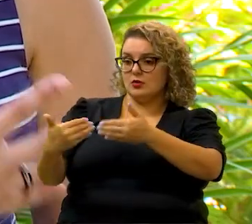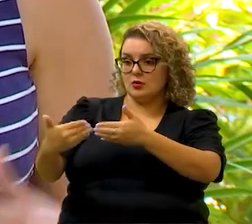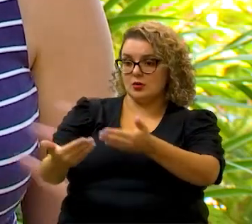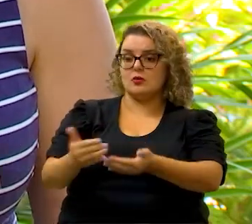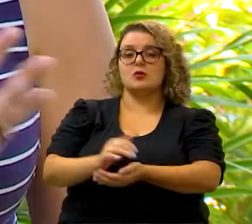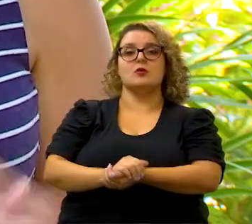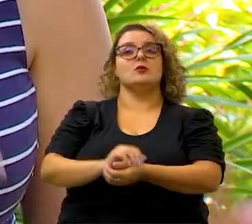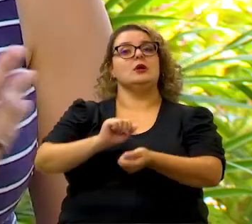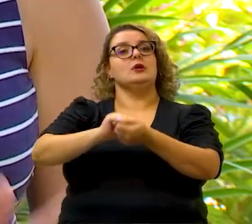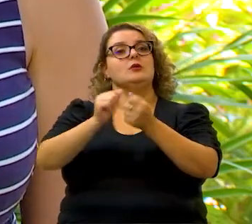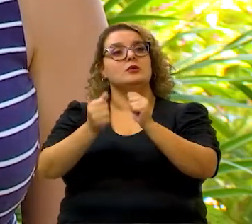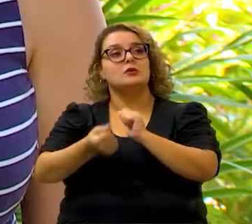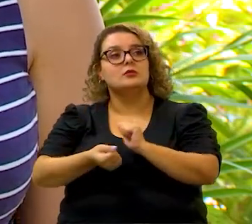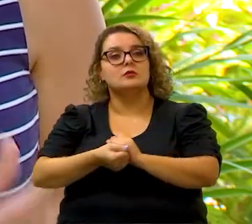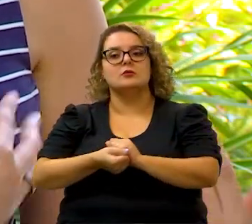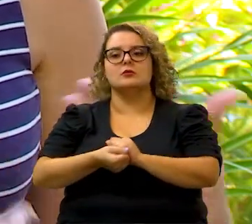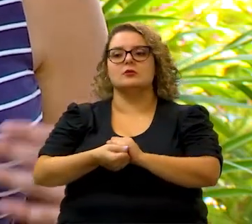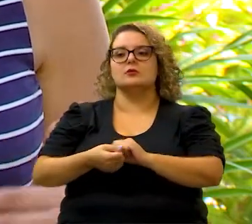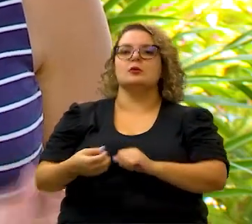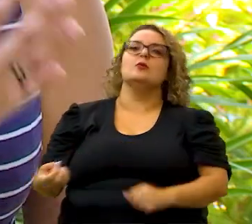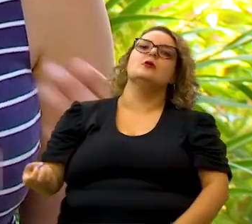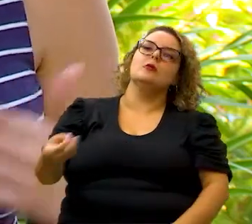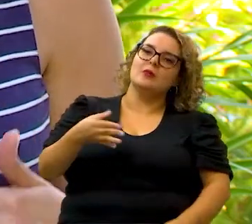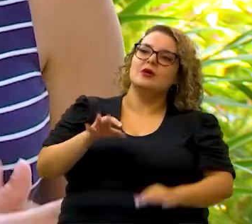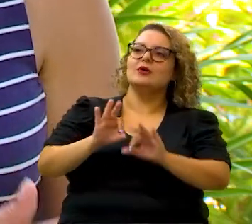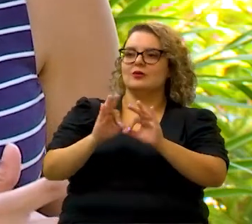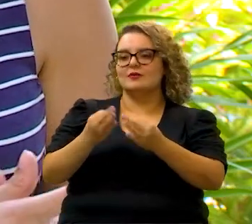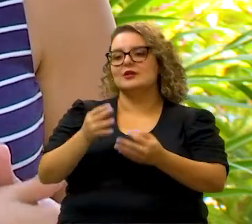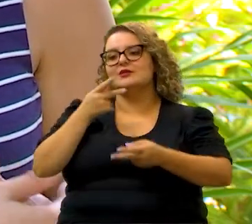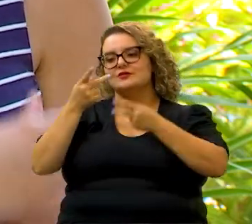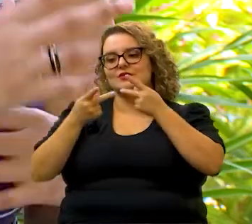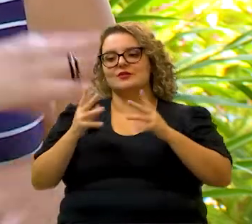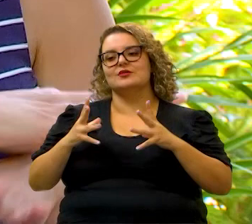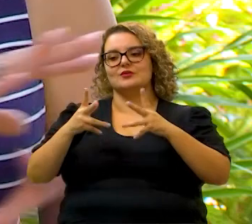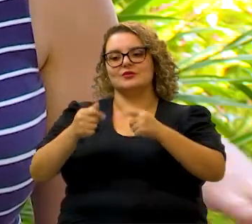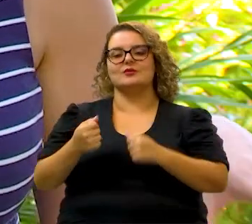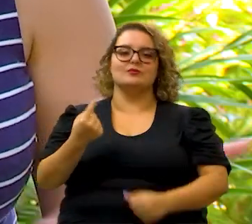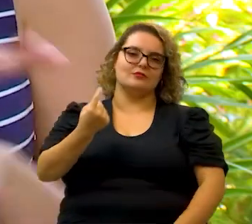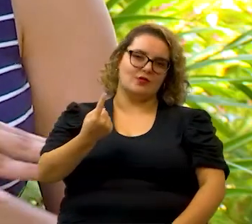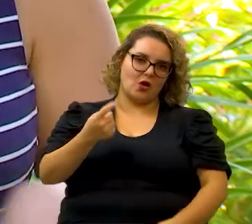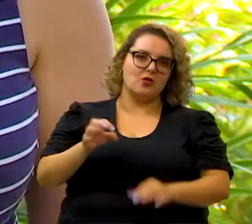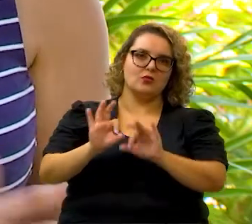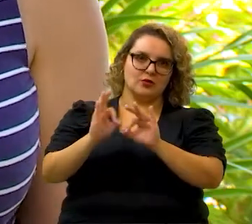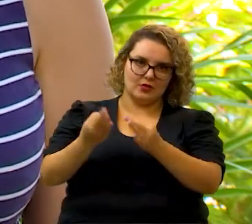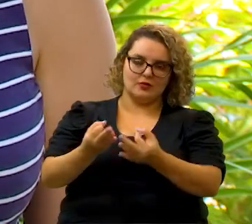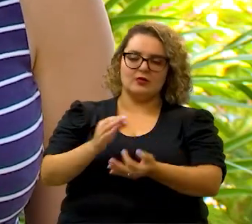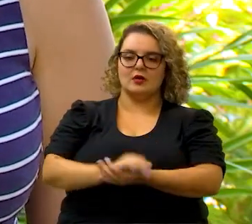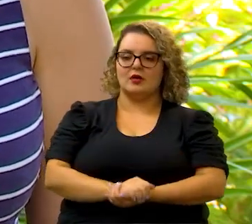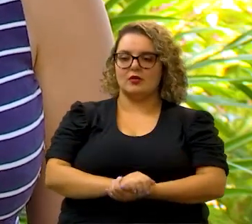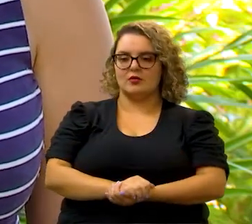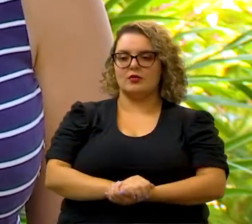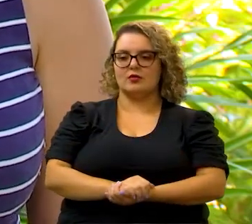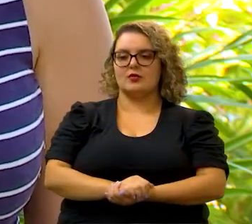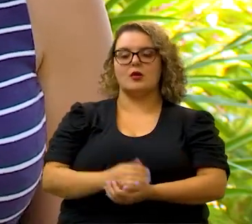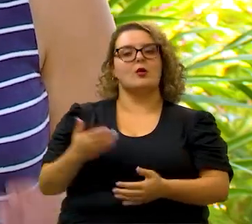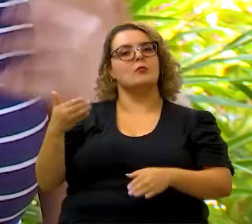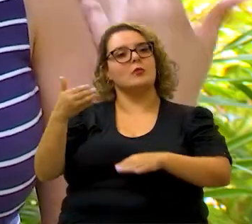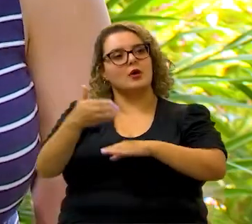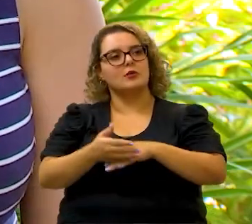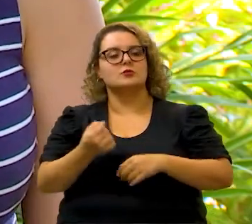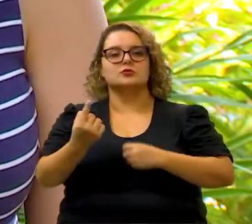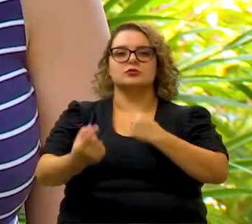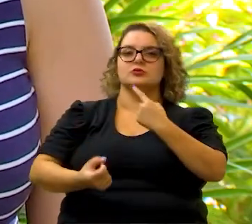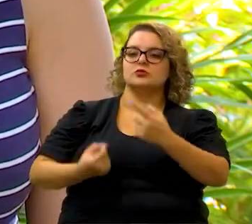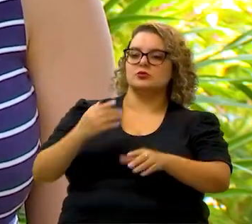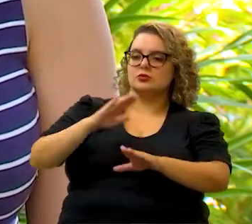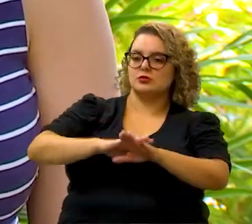o passar do tempo, conforme eles vão se adaptando, eles vão se formando uma nova família, Que a gente fala que todos aqui somos uma única família. Aí eles passam